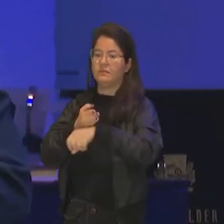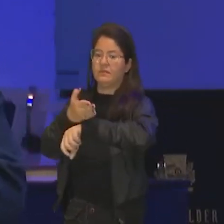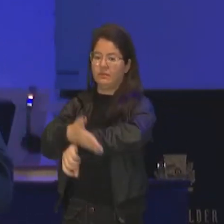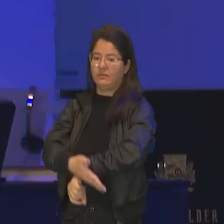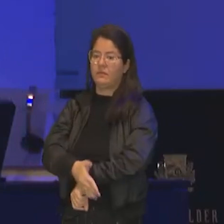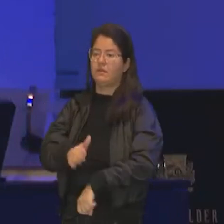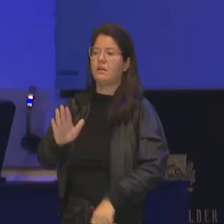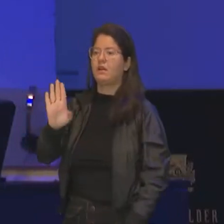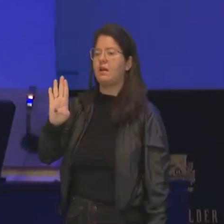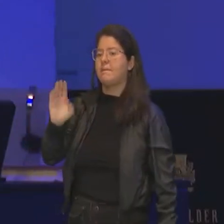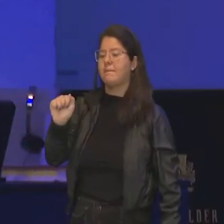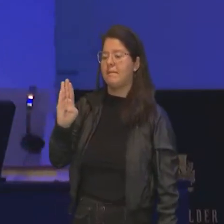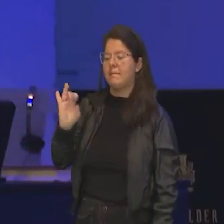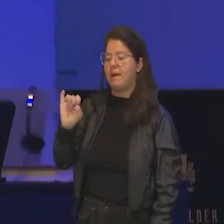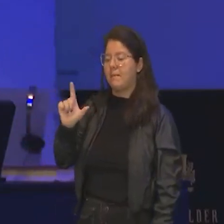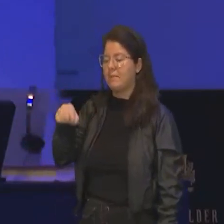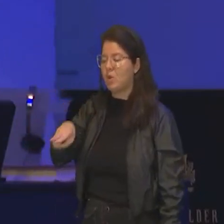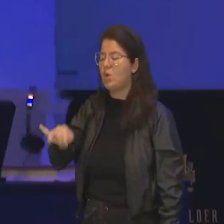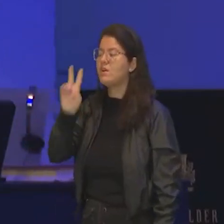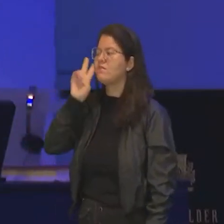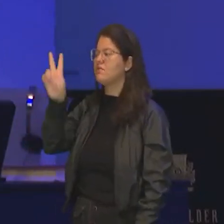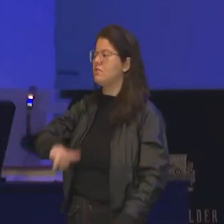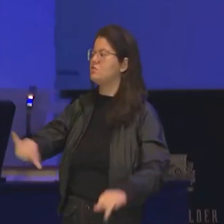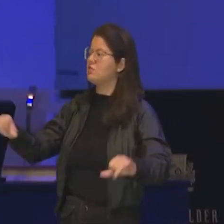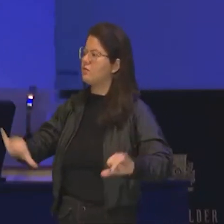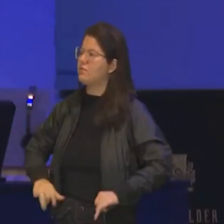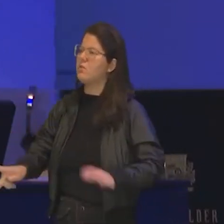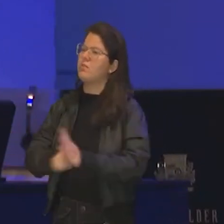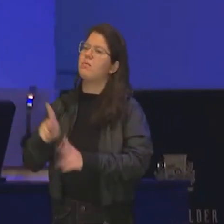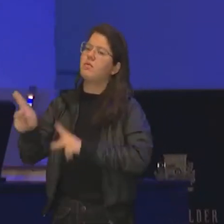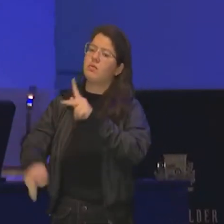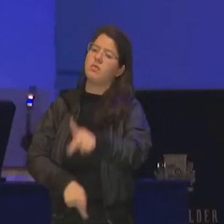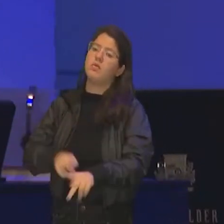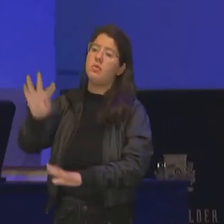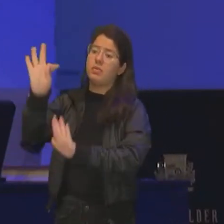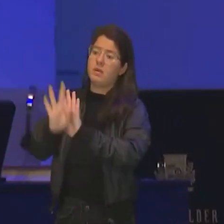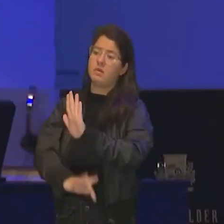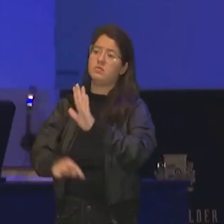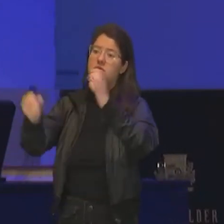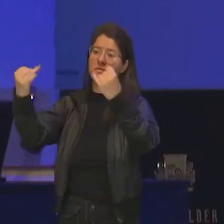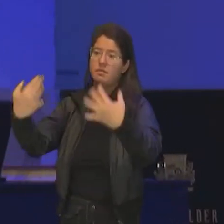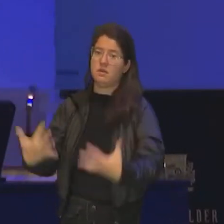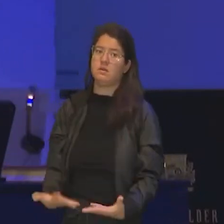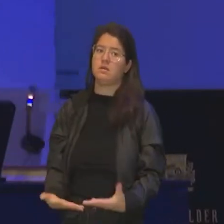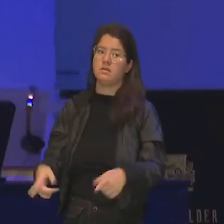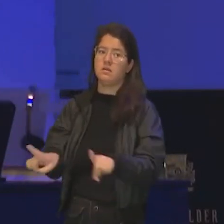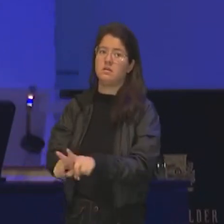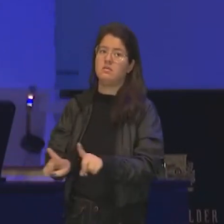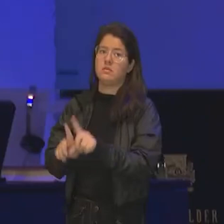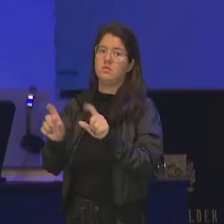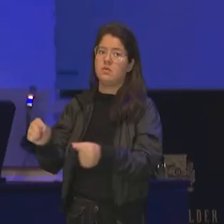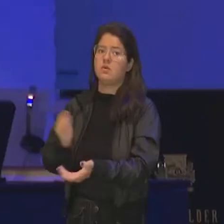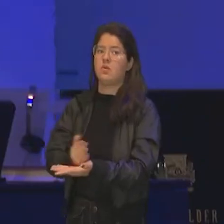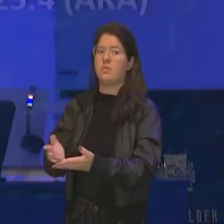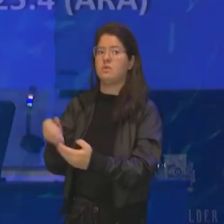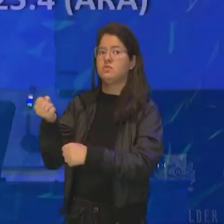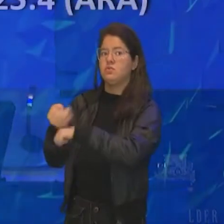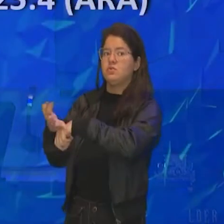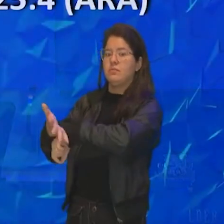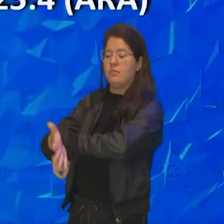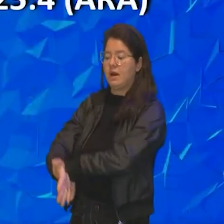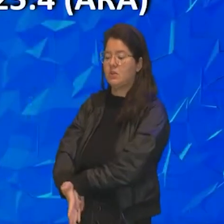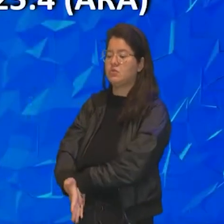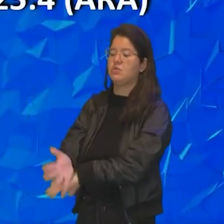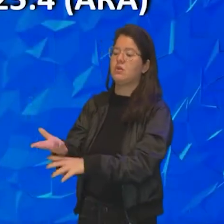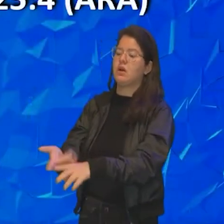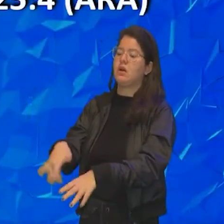Babilônia. Ele viu o sofrimento do seu povo. Diz aqui o texto: também começando de madrugada, vos